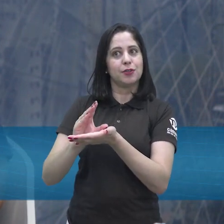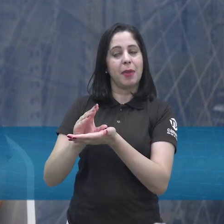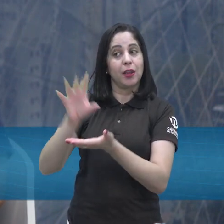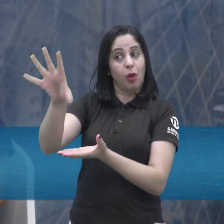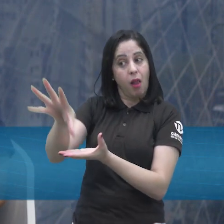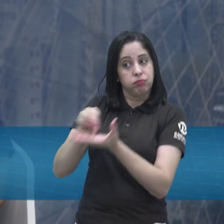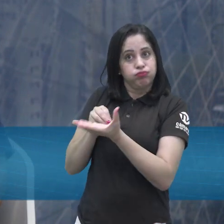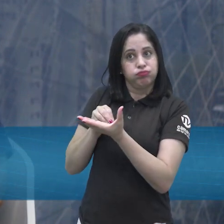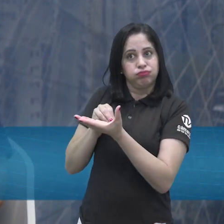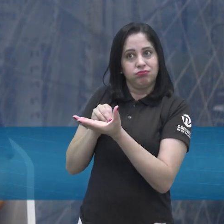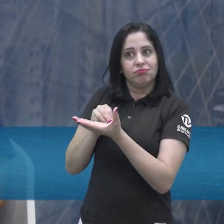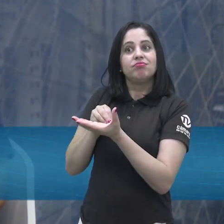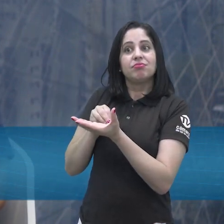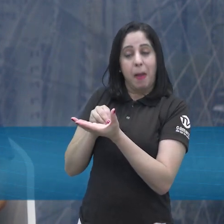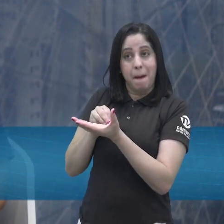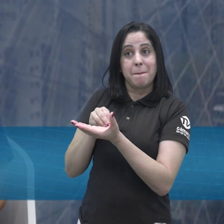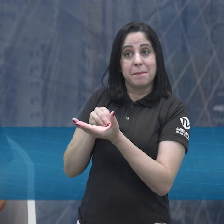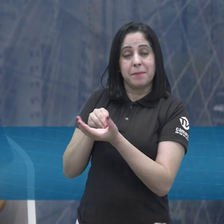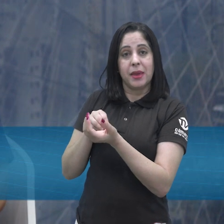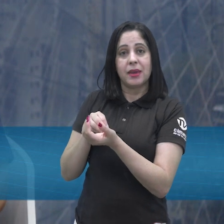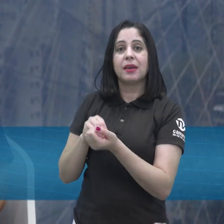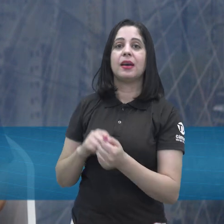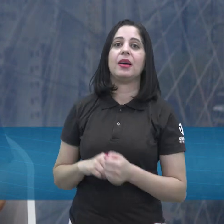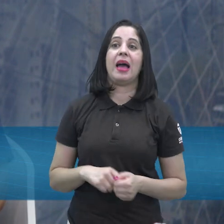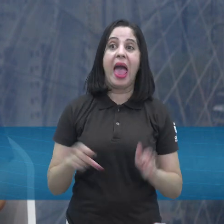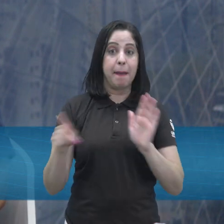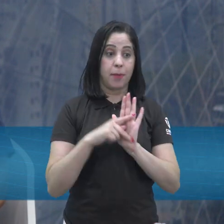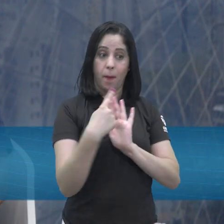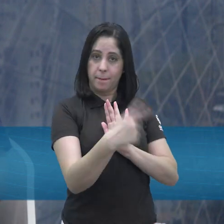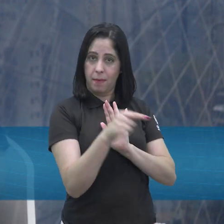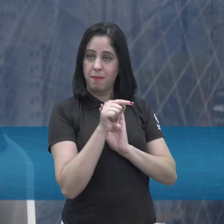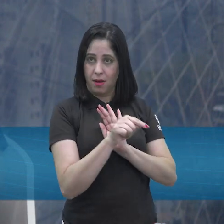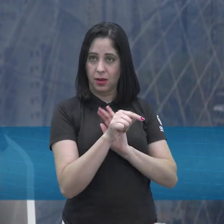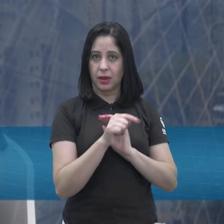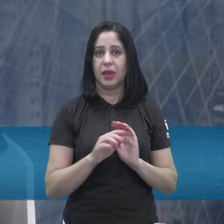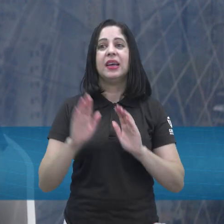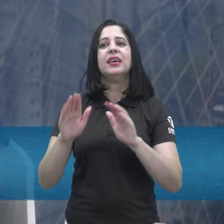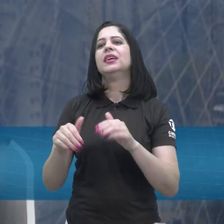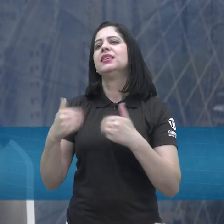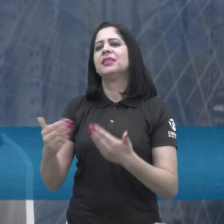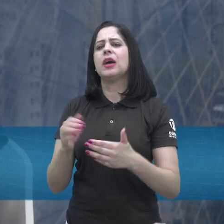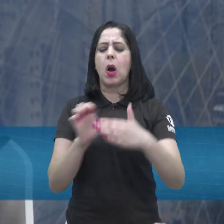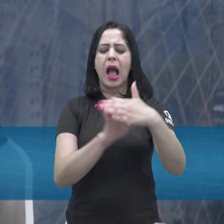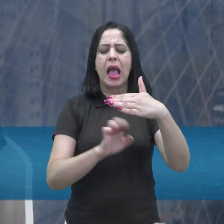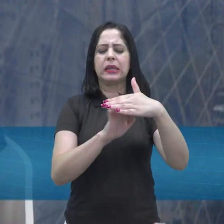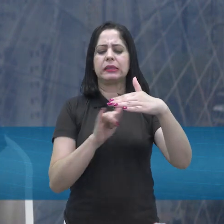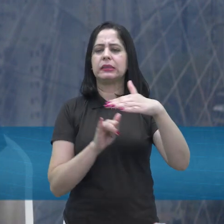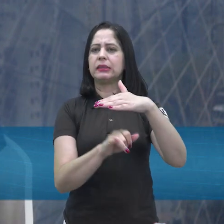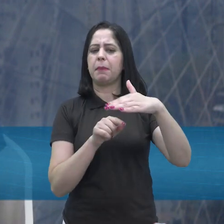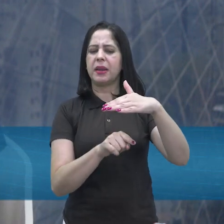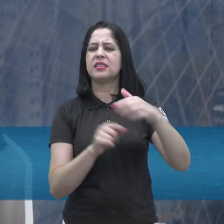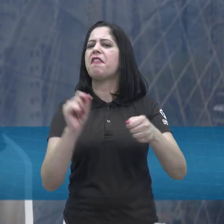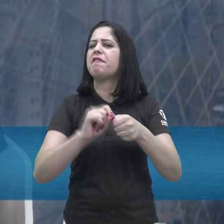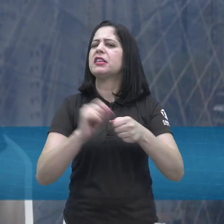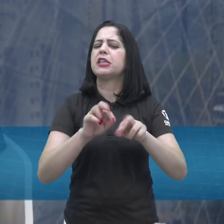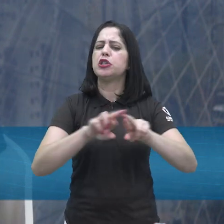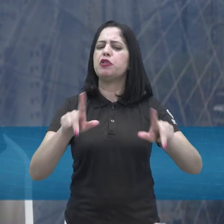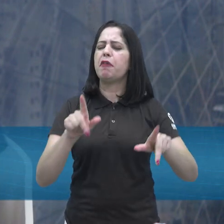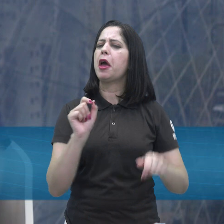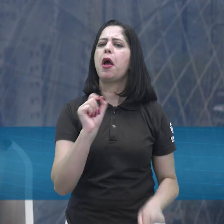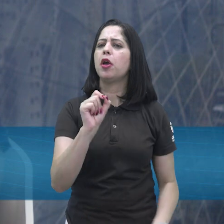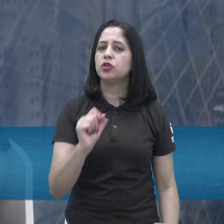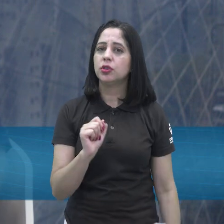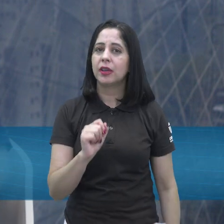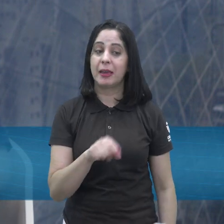aqui no Brasil, eles foram captados por essas startups e não por empresas normais. empresas. Então, o que essas empresas estão fazendo de